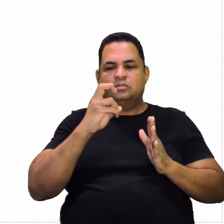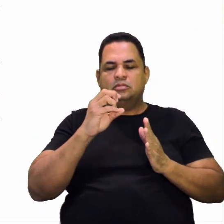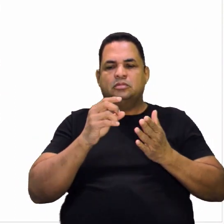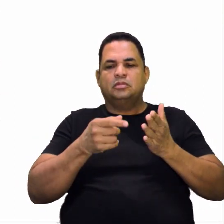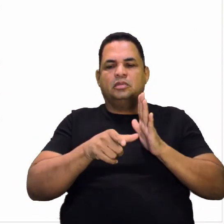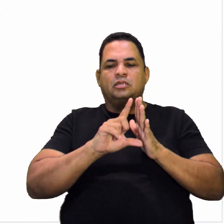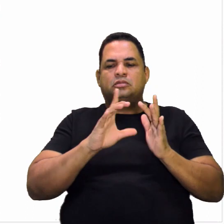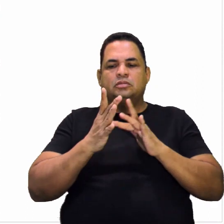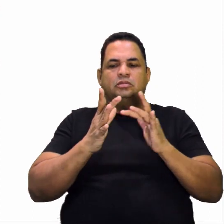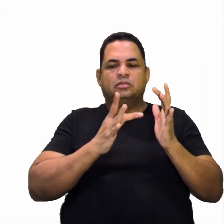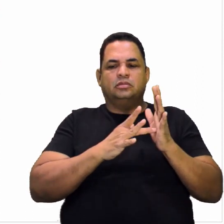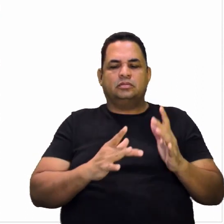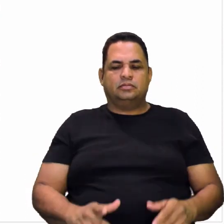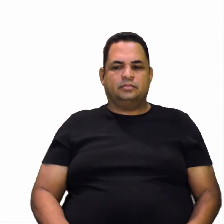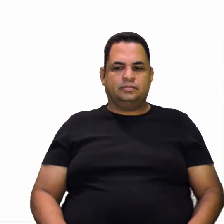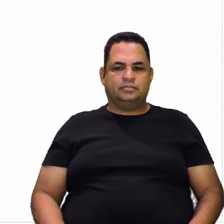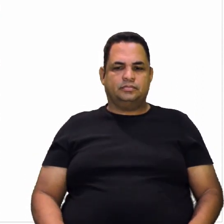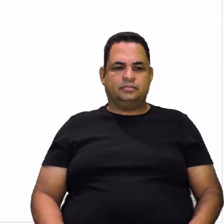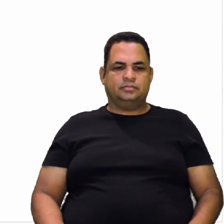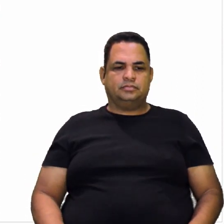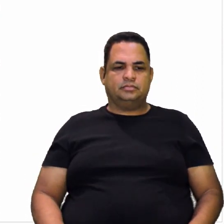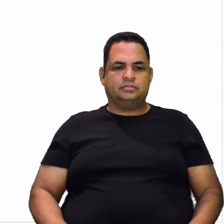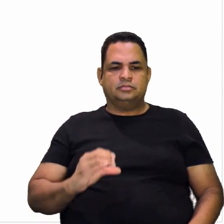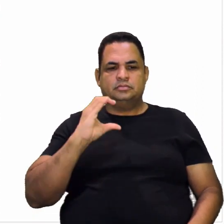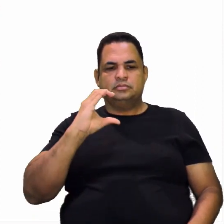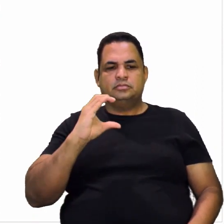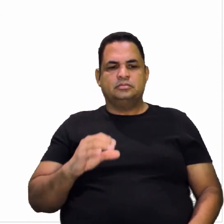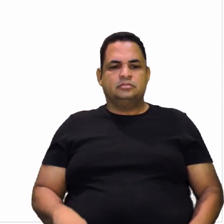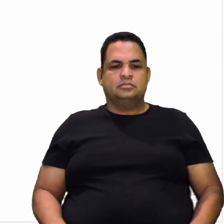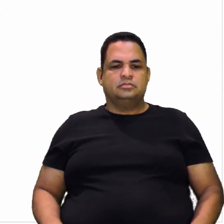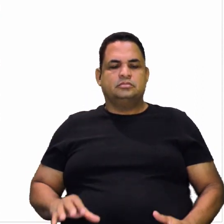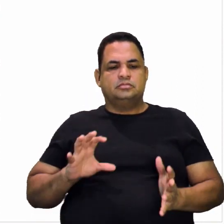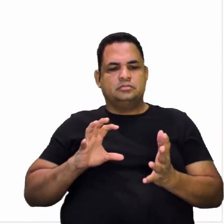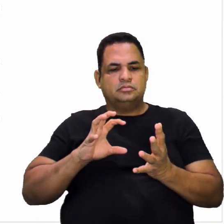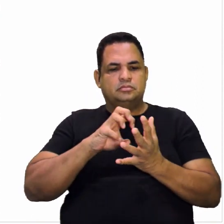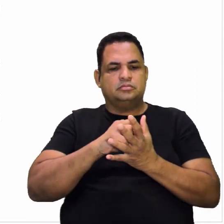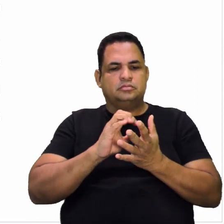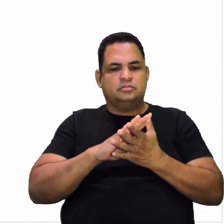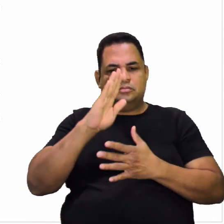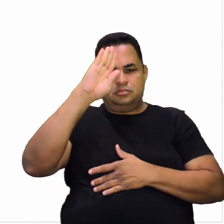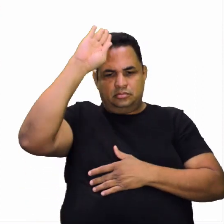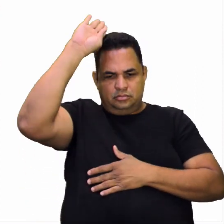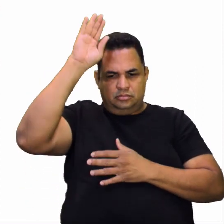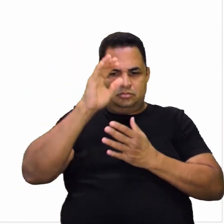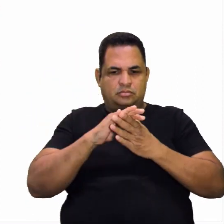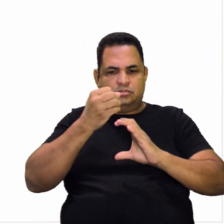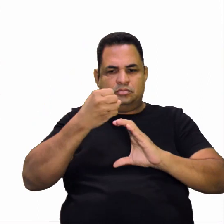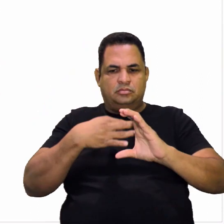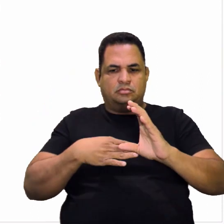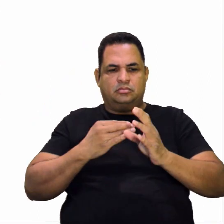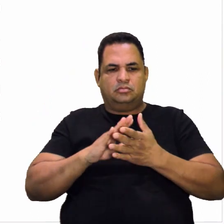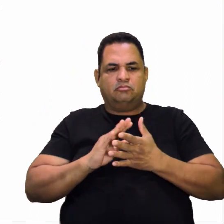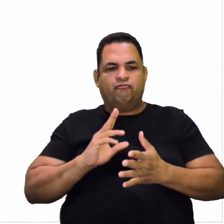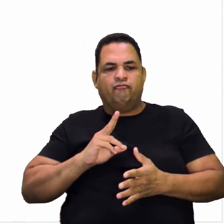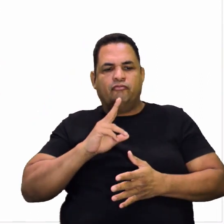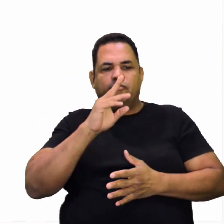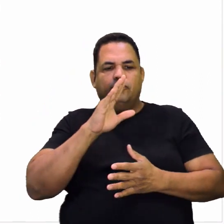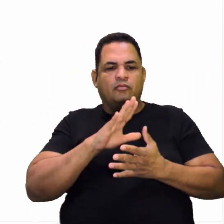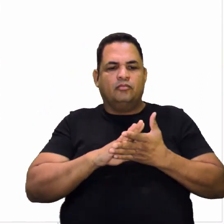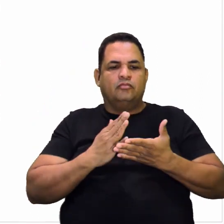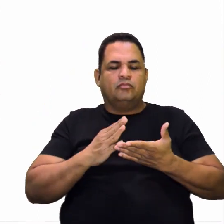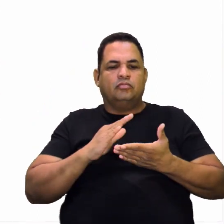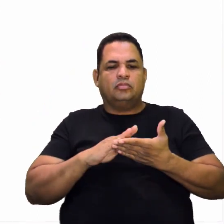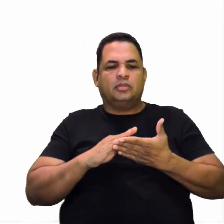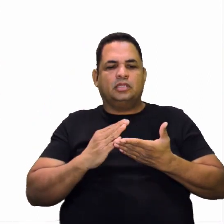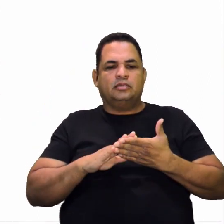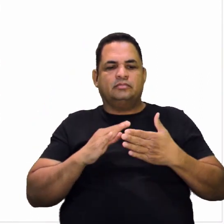a.C. Letra C. A conquista romana caracterizou-se por uma forte